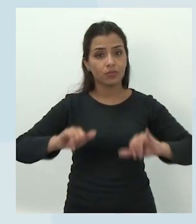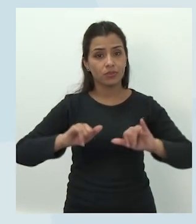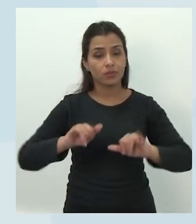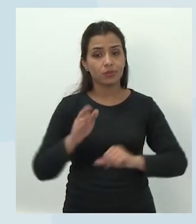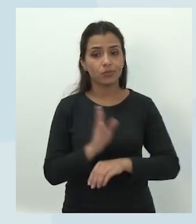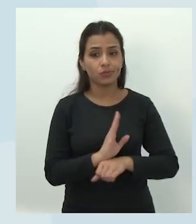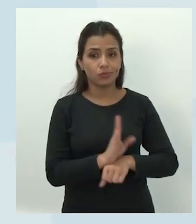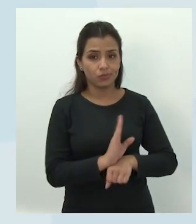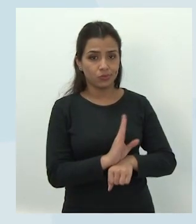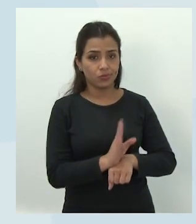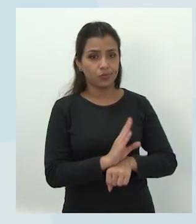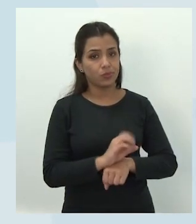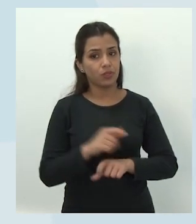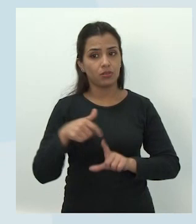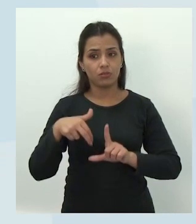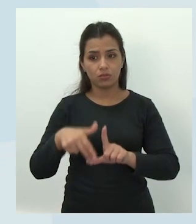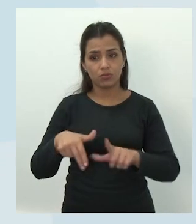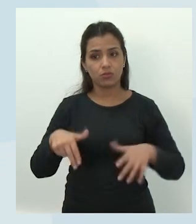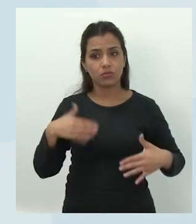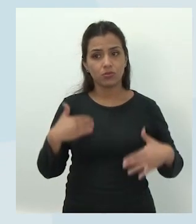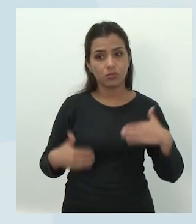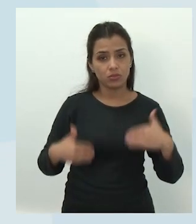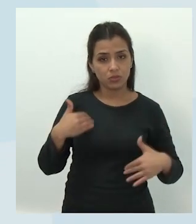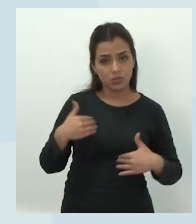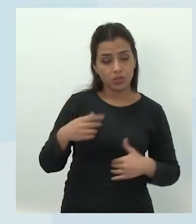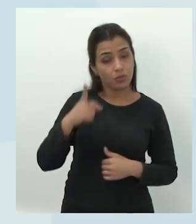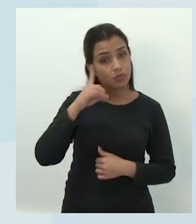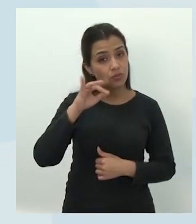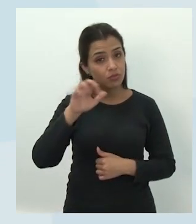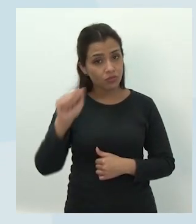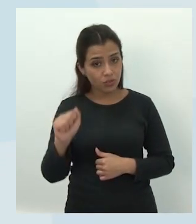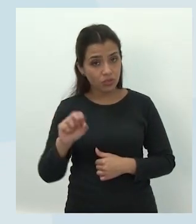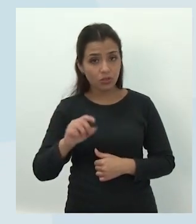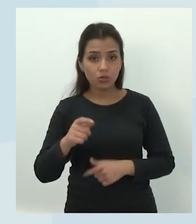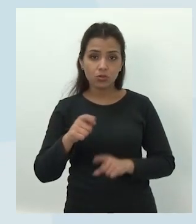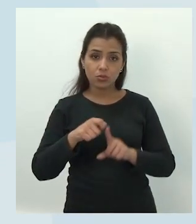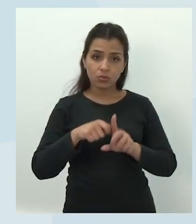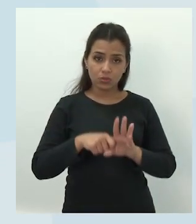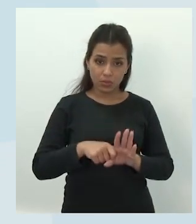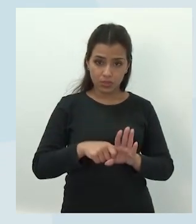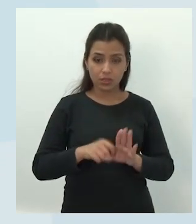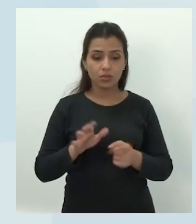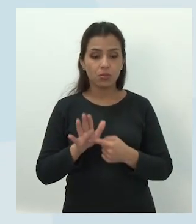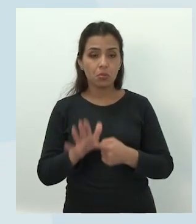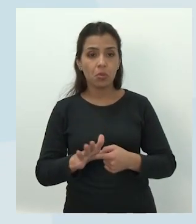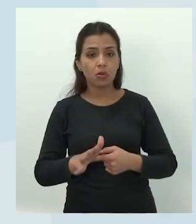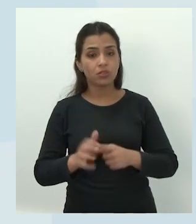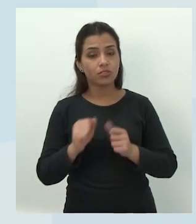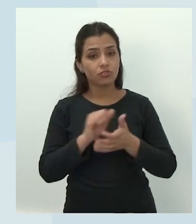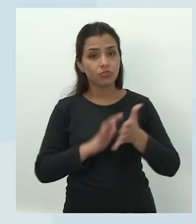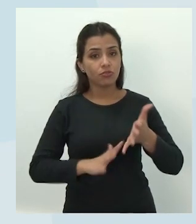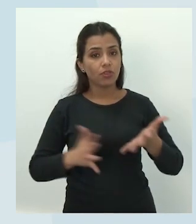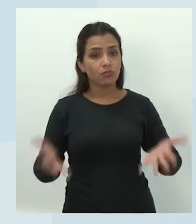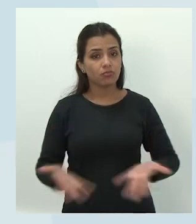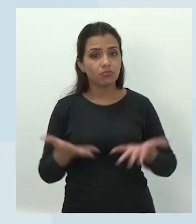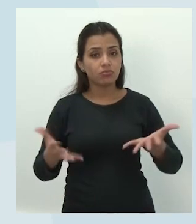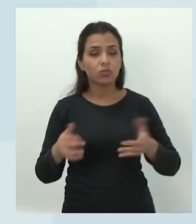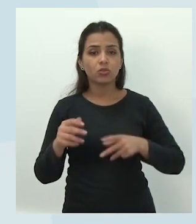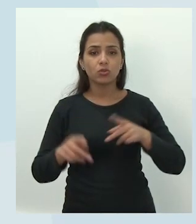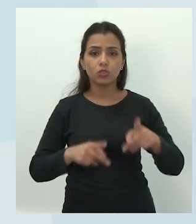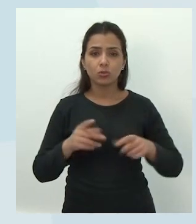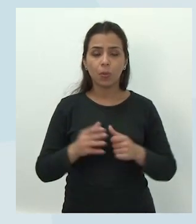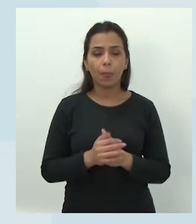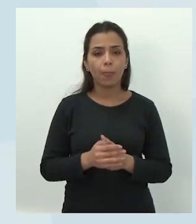animação, com duração variável de dias a meses, oferecem ao público uma série de outras atividades relacionadas a essa modalidade artística.